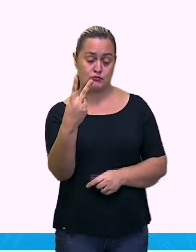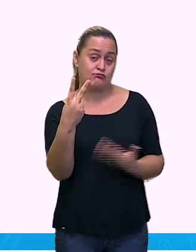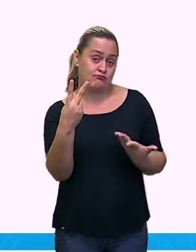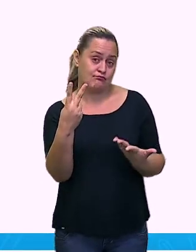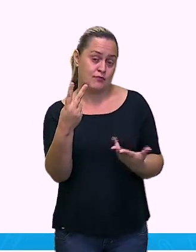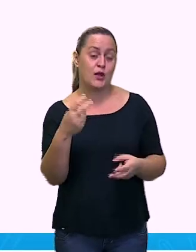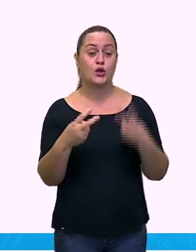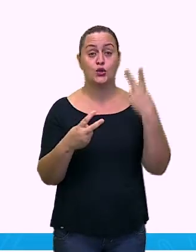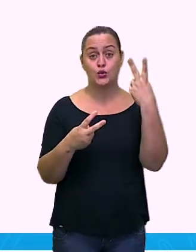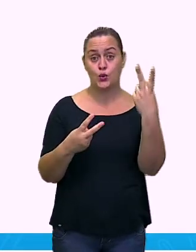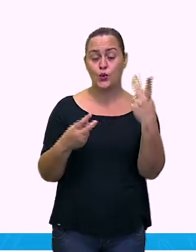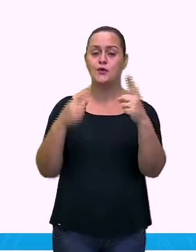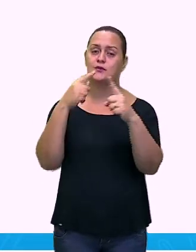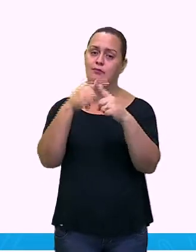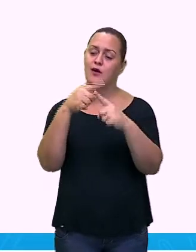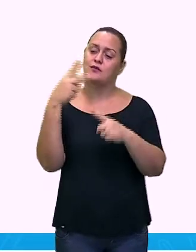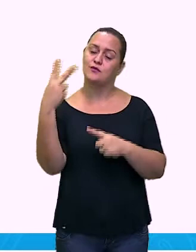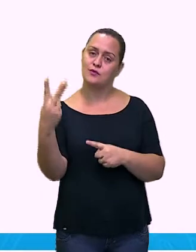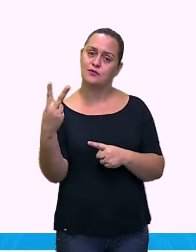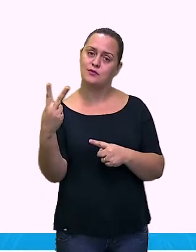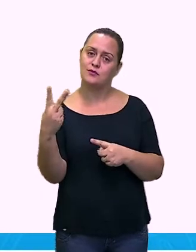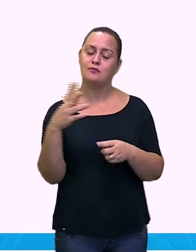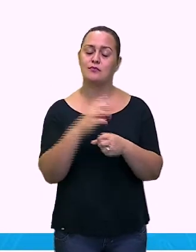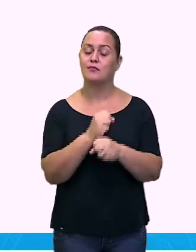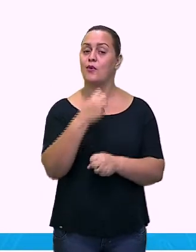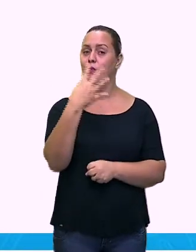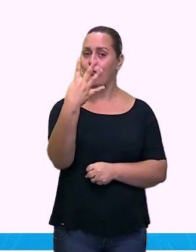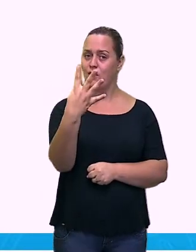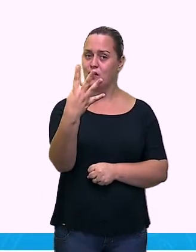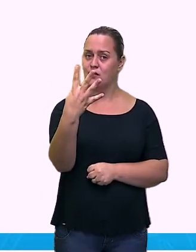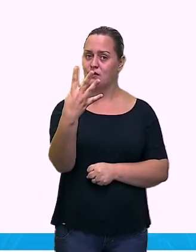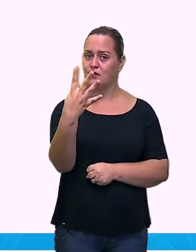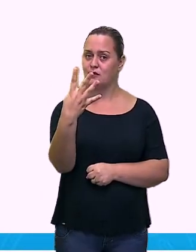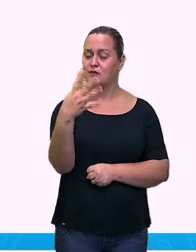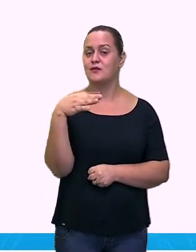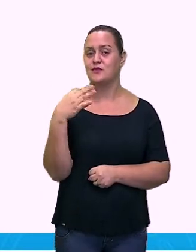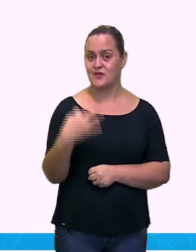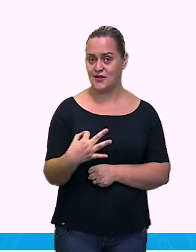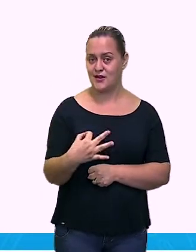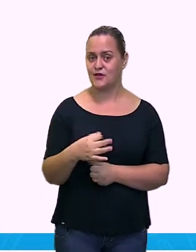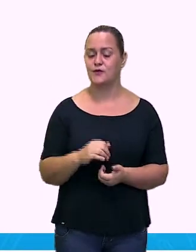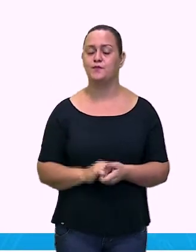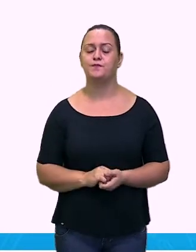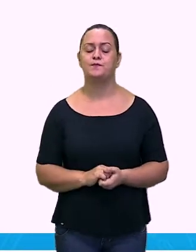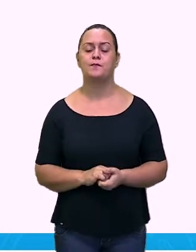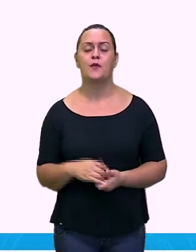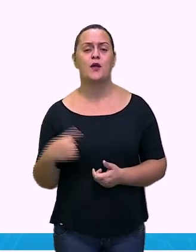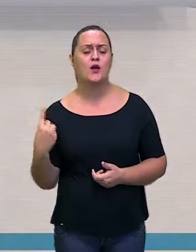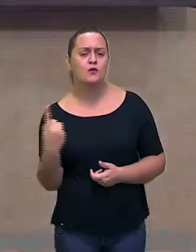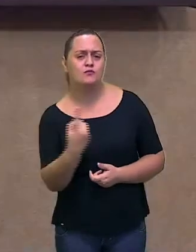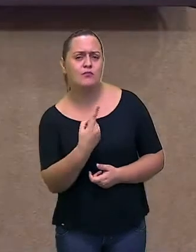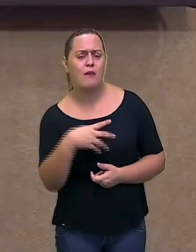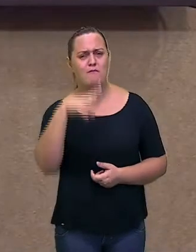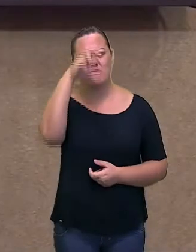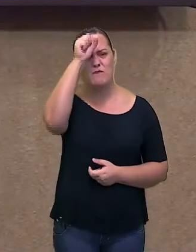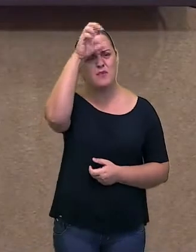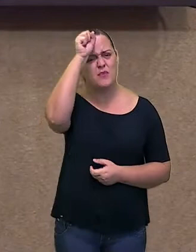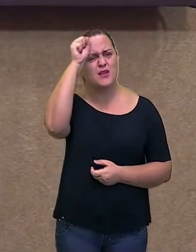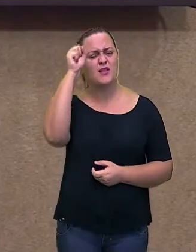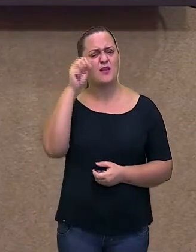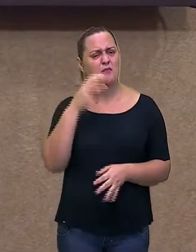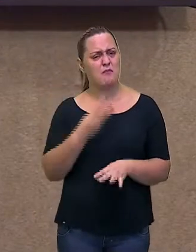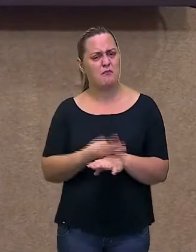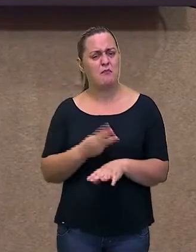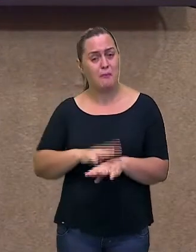mais dois que seria quatro bom a gente para aprender matemática a gente tem que